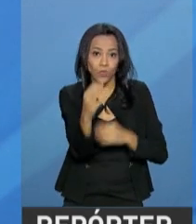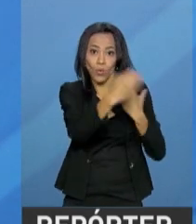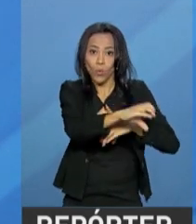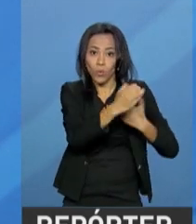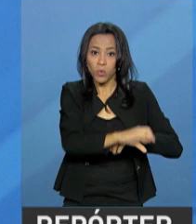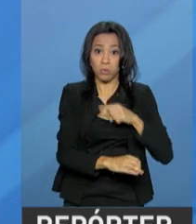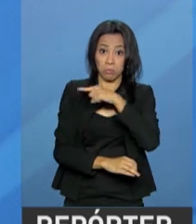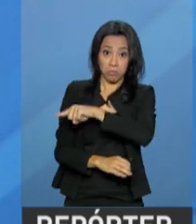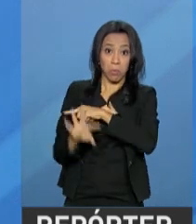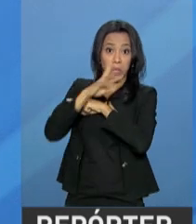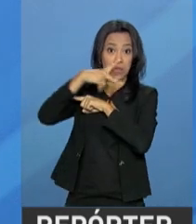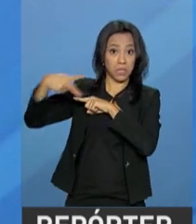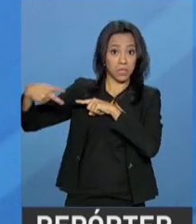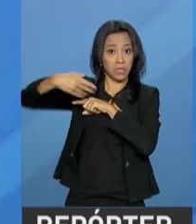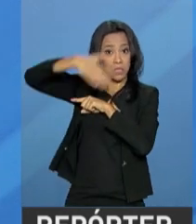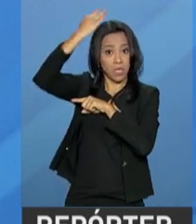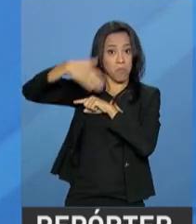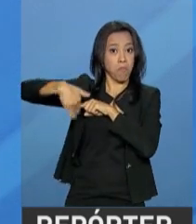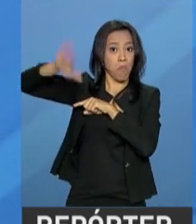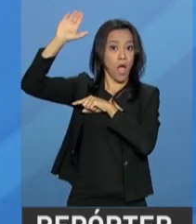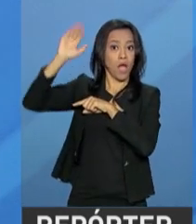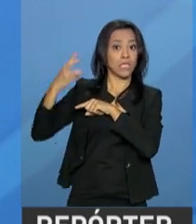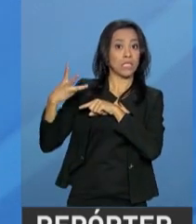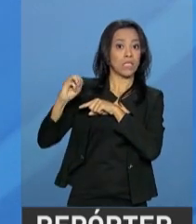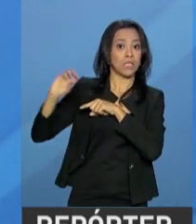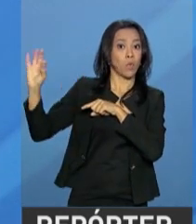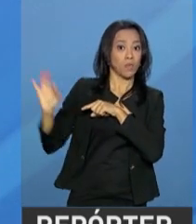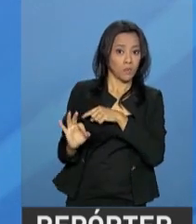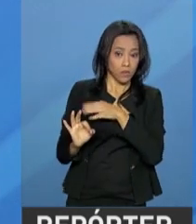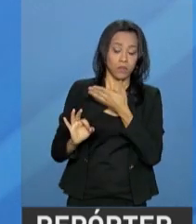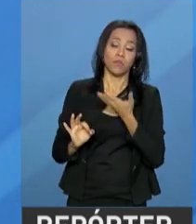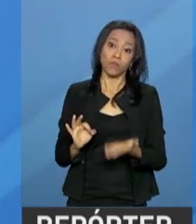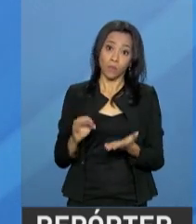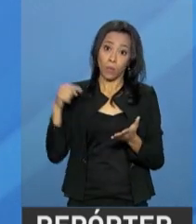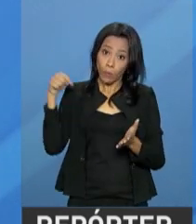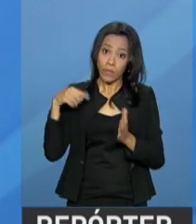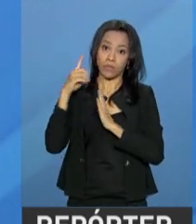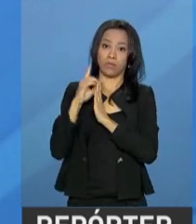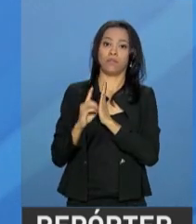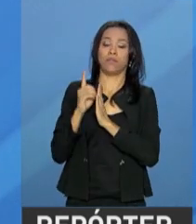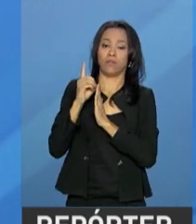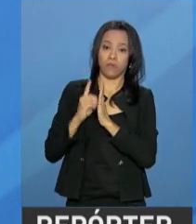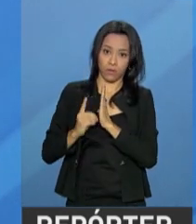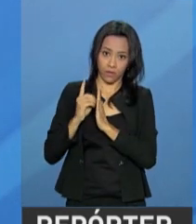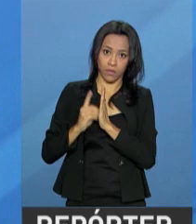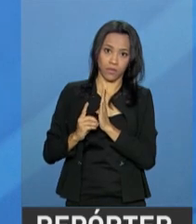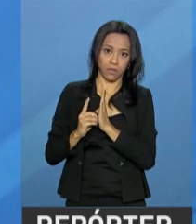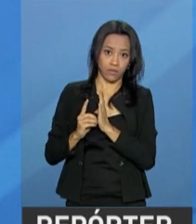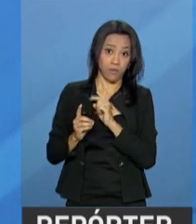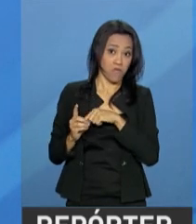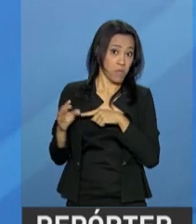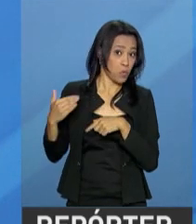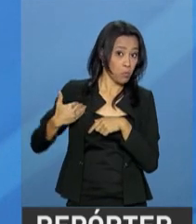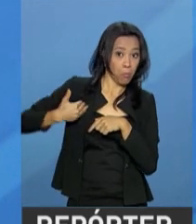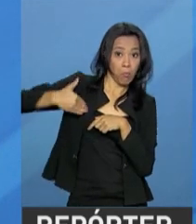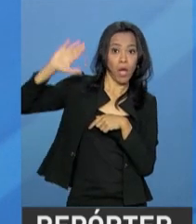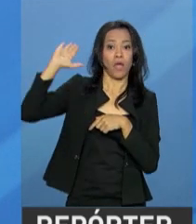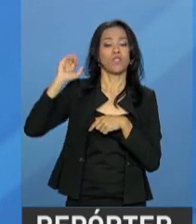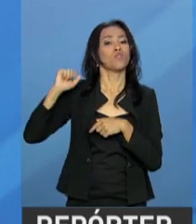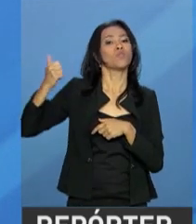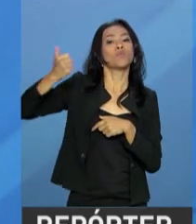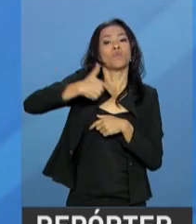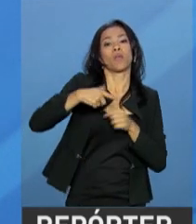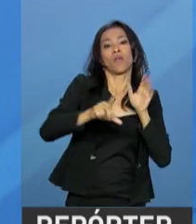em 30% essa cota, indo além do que dispõe a legislação